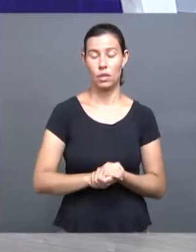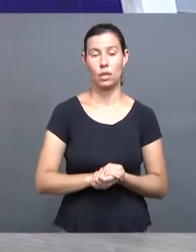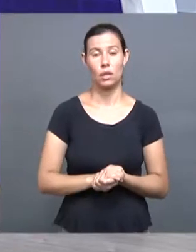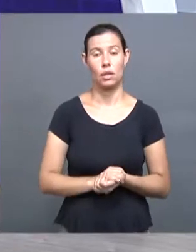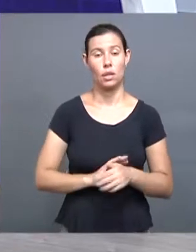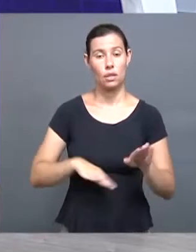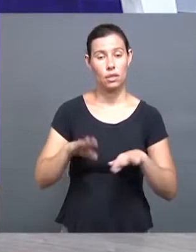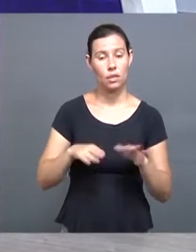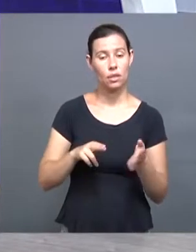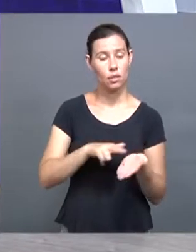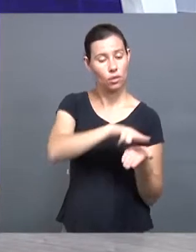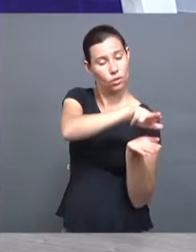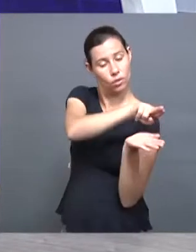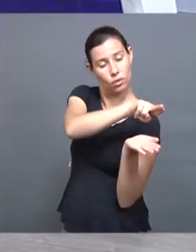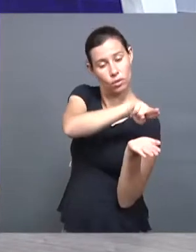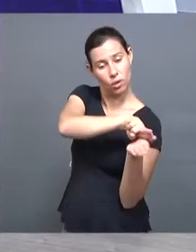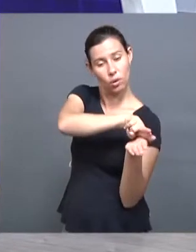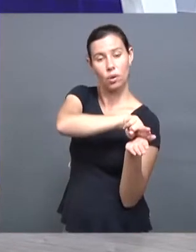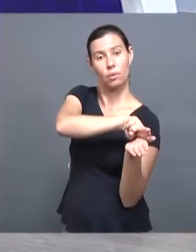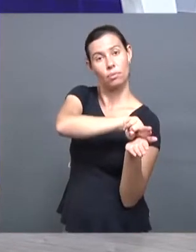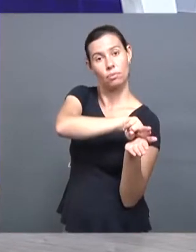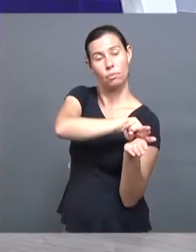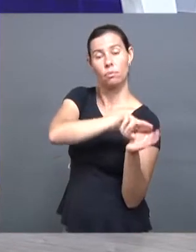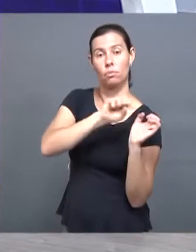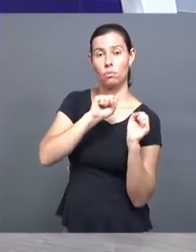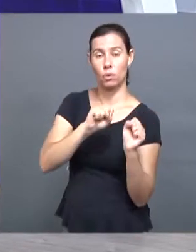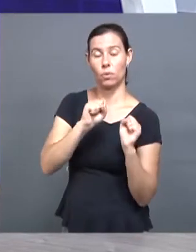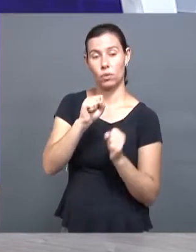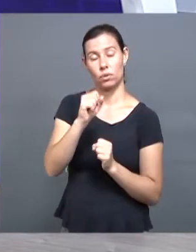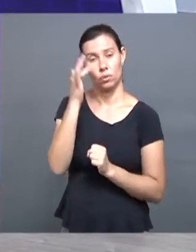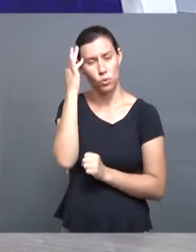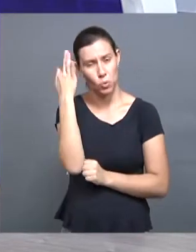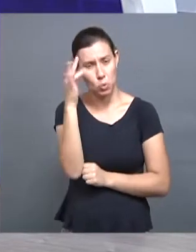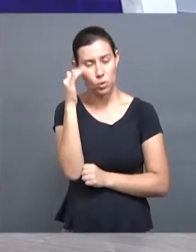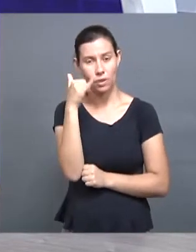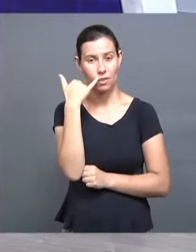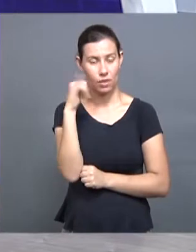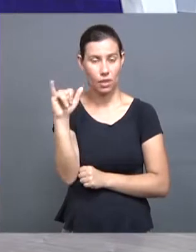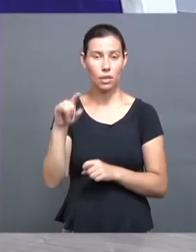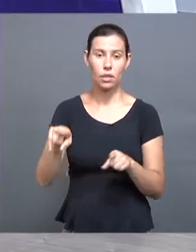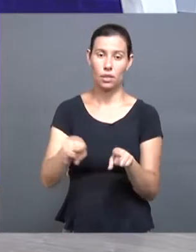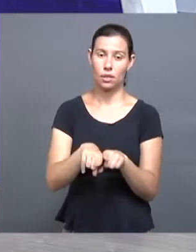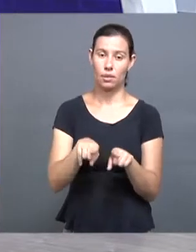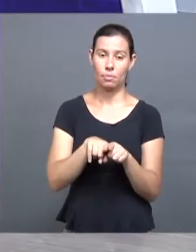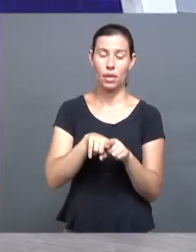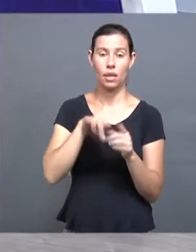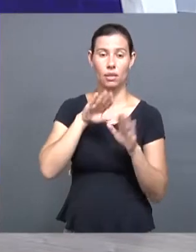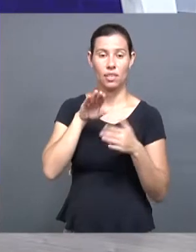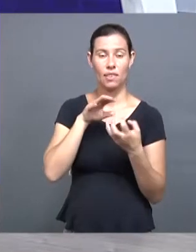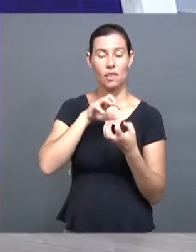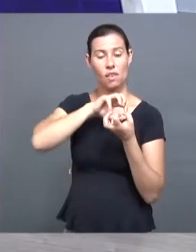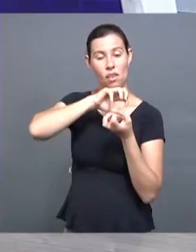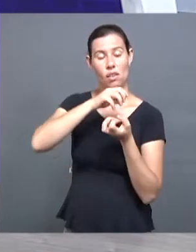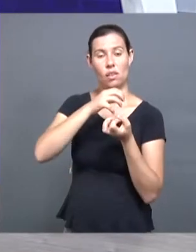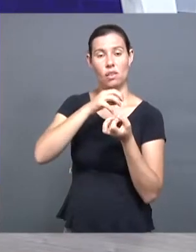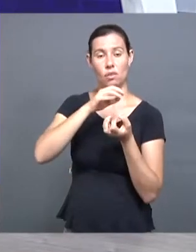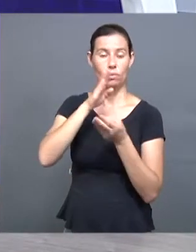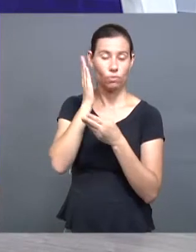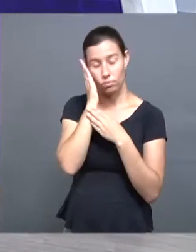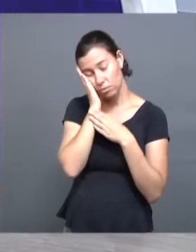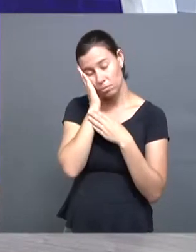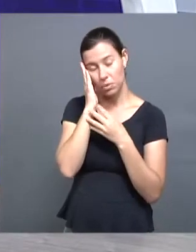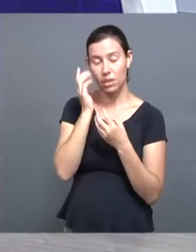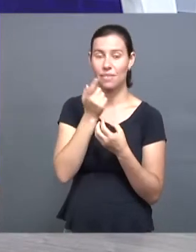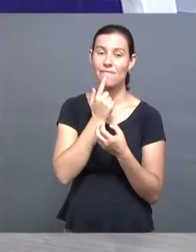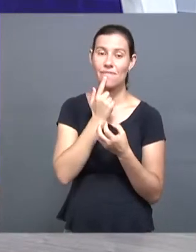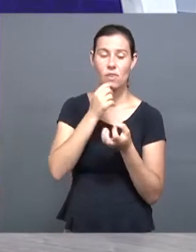que a pessoa dorme. Sim. Isso também pode evitar dores de cabeça. O Sim. bruxismo, que é dormir, Sim, né? Pressionando o maxilar. Dependendo da causa,